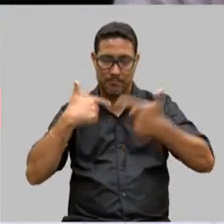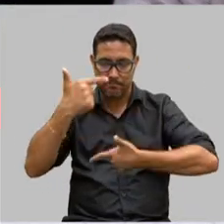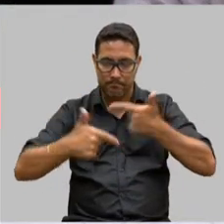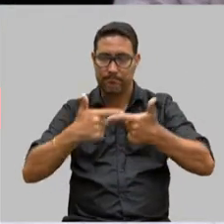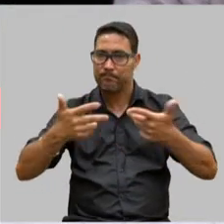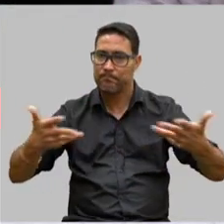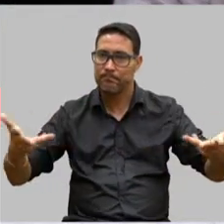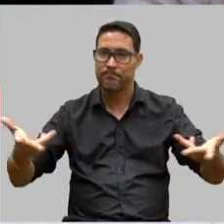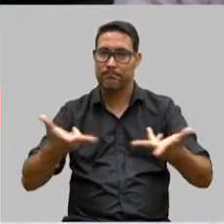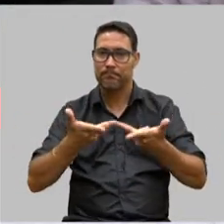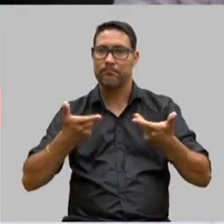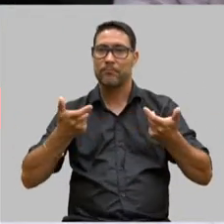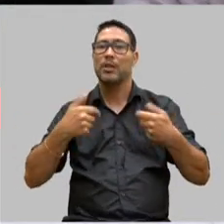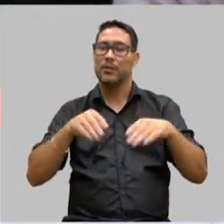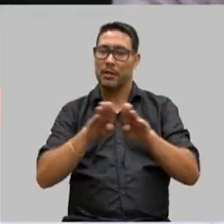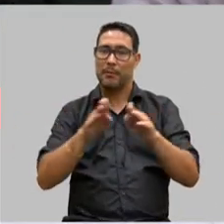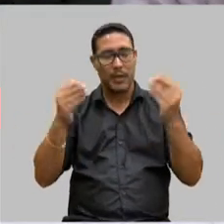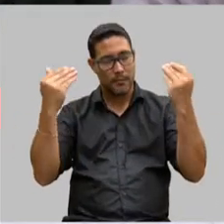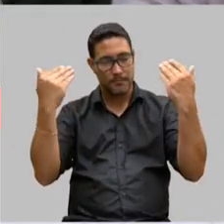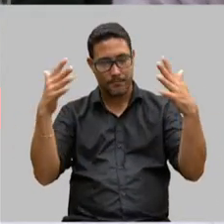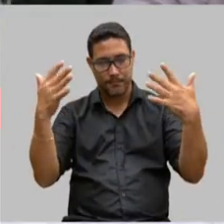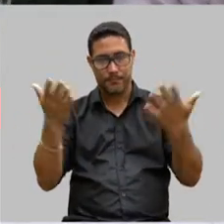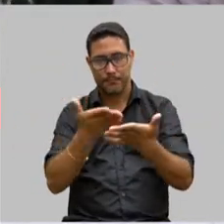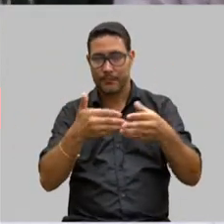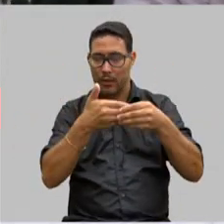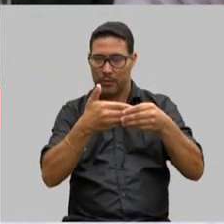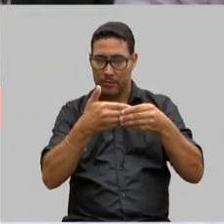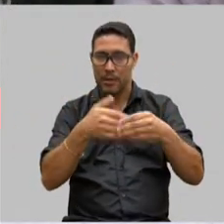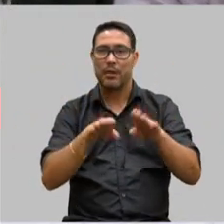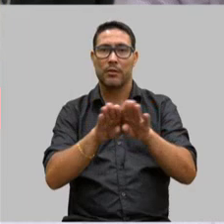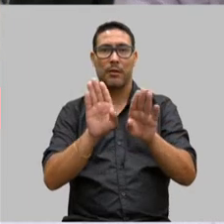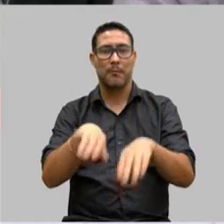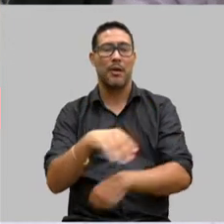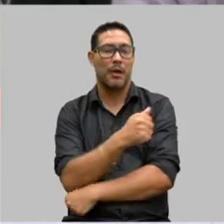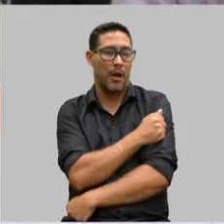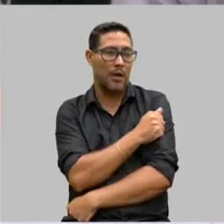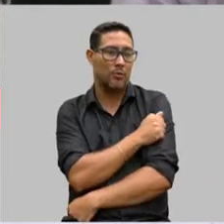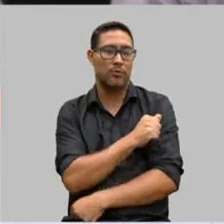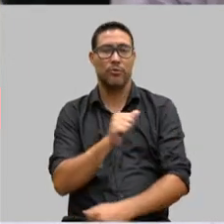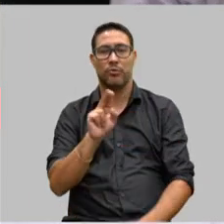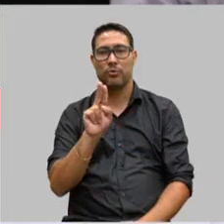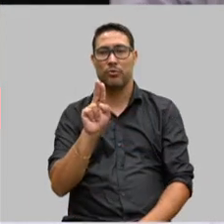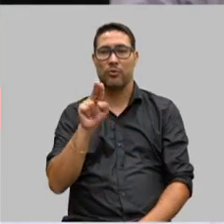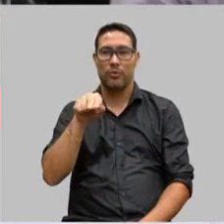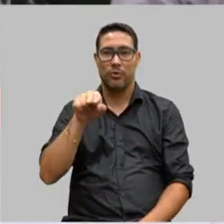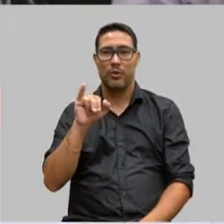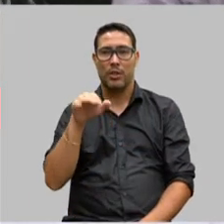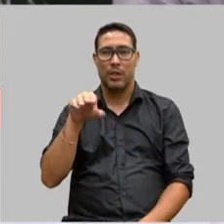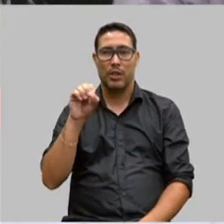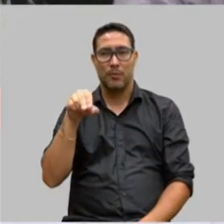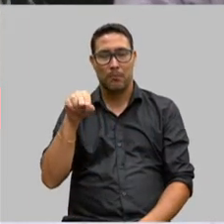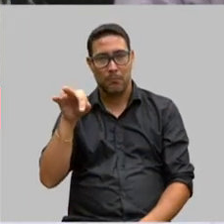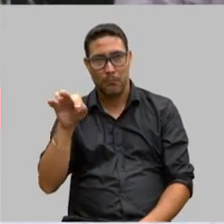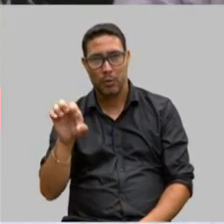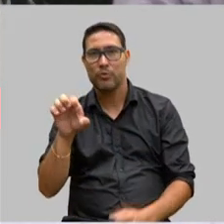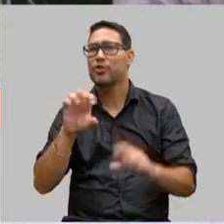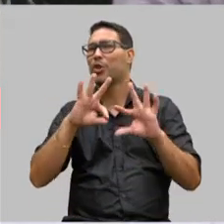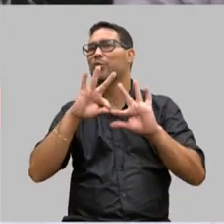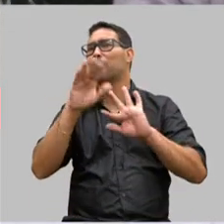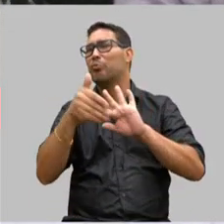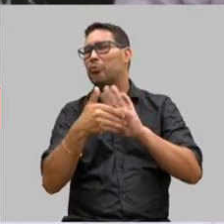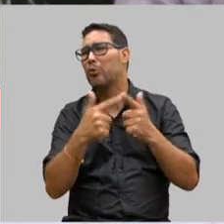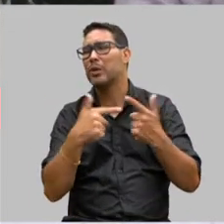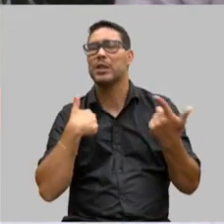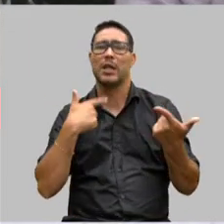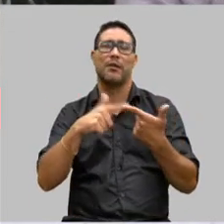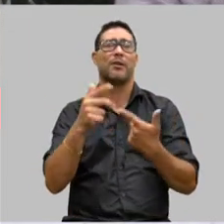os professores, servidores e alunos da Unimontes e de todas as universidades que se debruçam sobre esse tema, nas